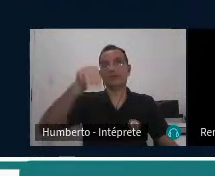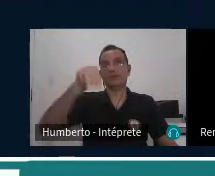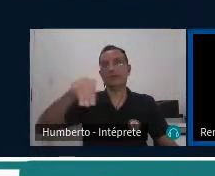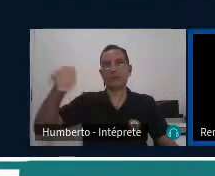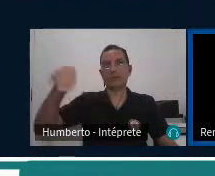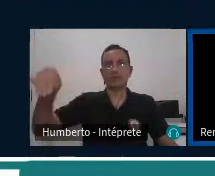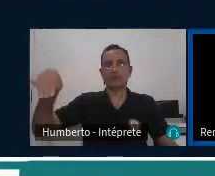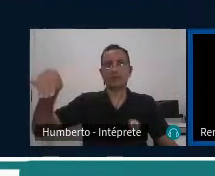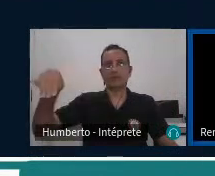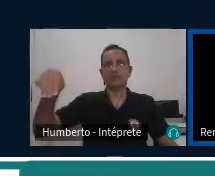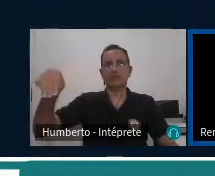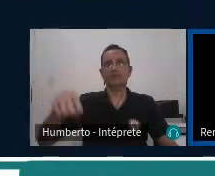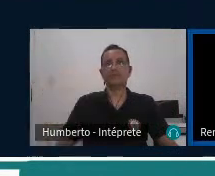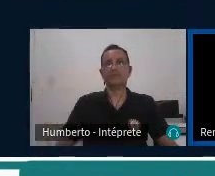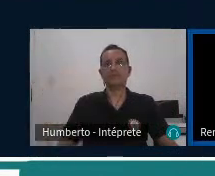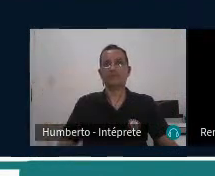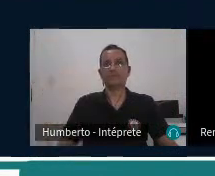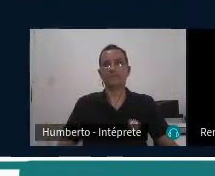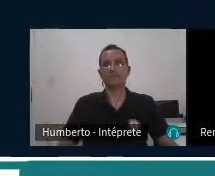de